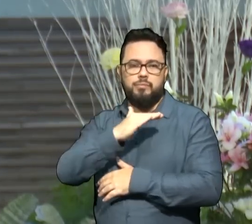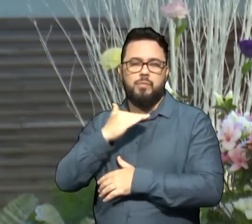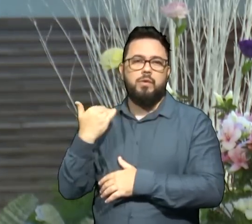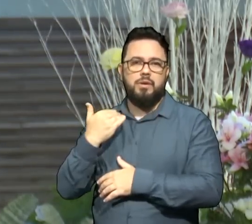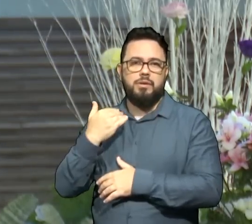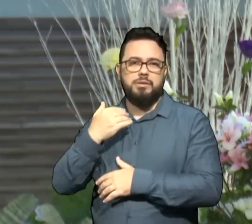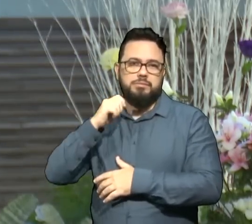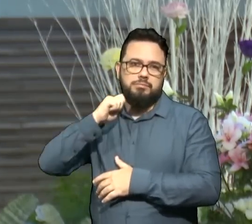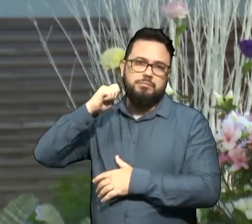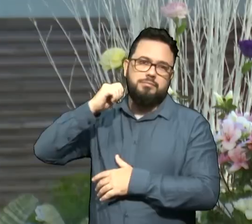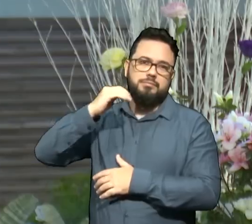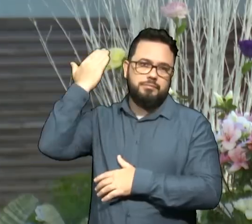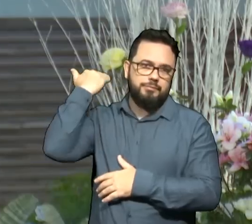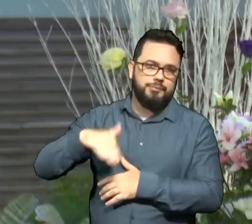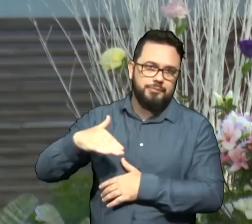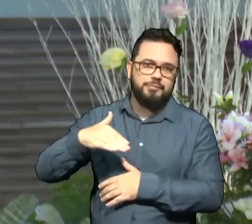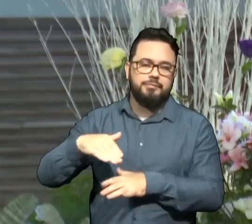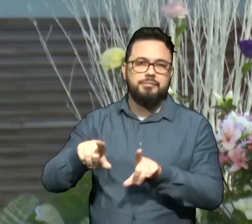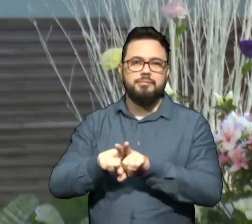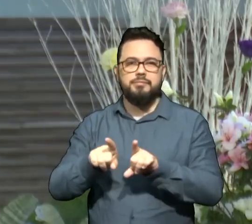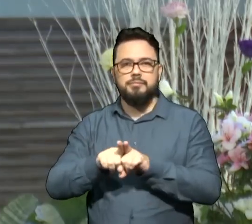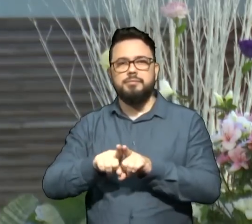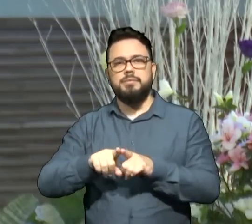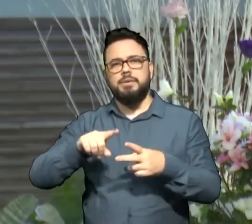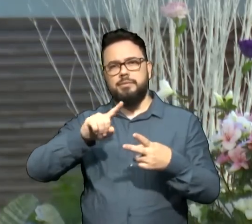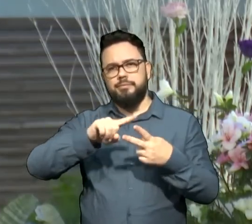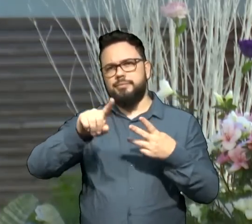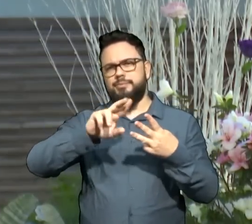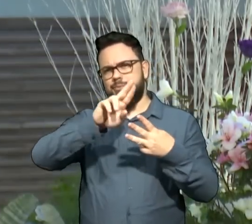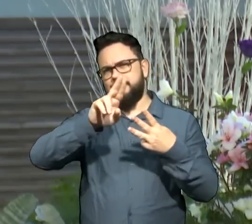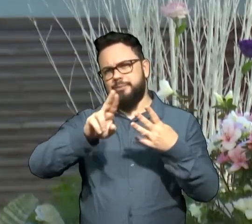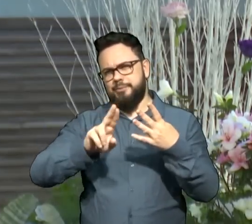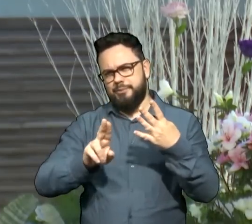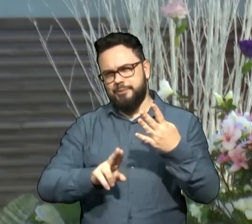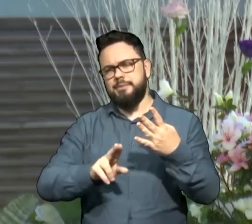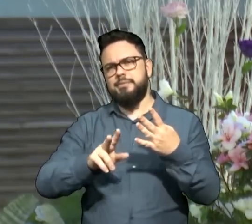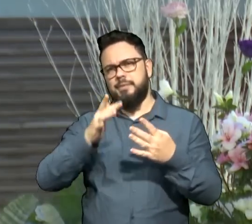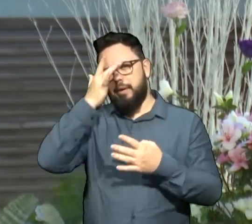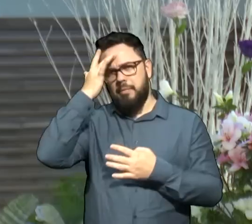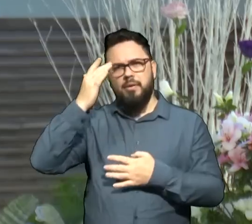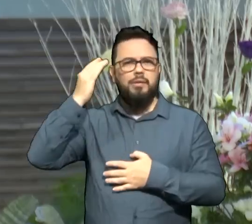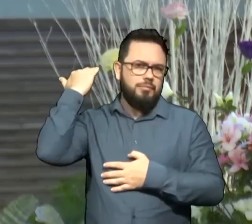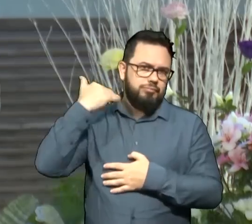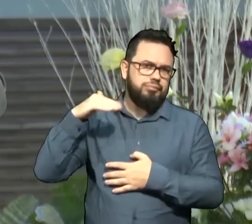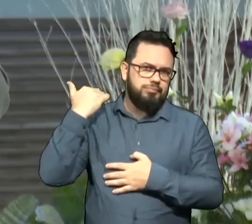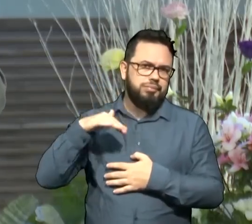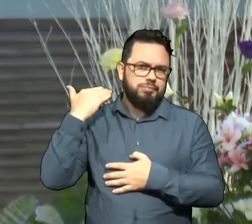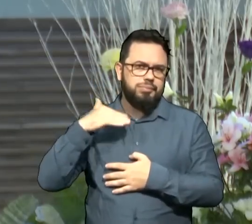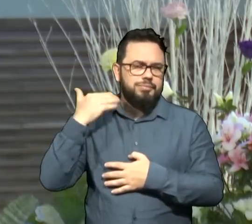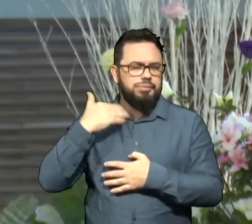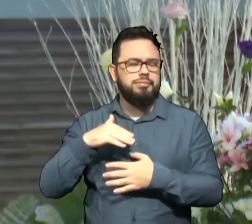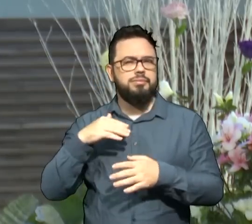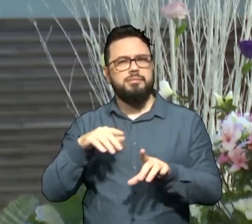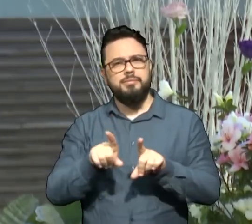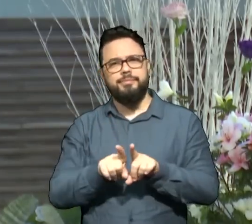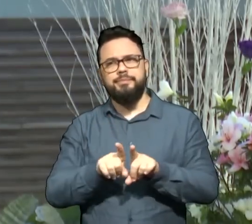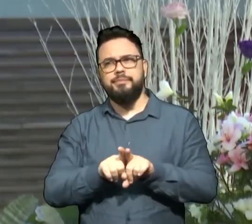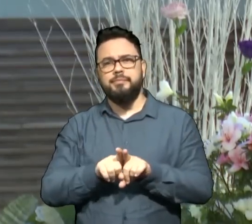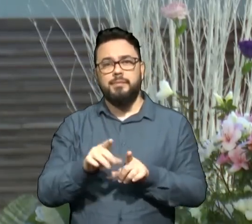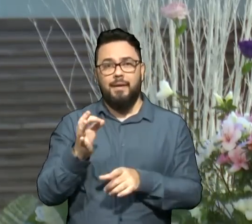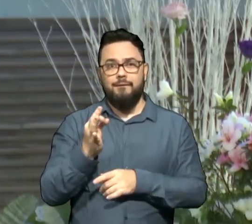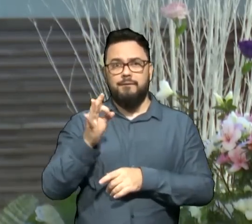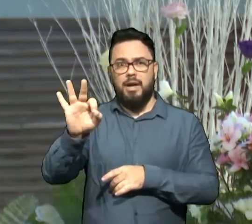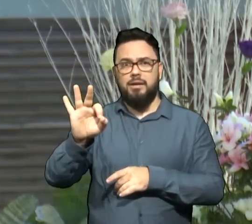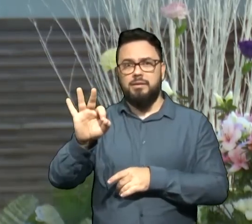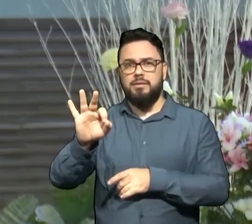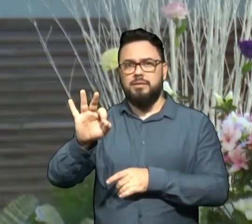guilhotina bem como luí x Maria Antonieta todos os outros as pessoas iam morrendo uma atrás da outra a a França virou um